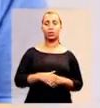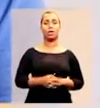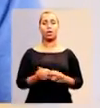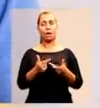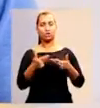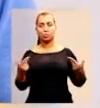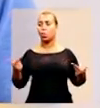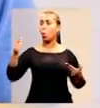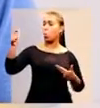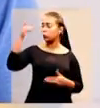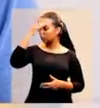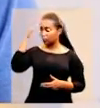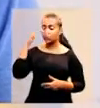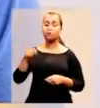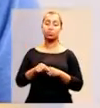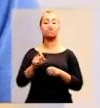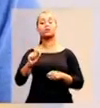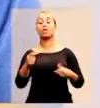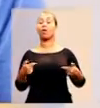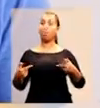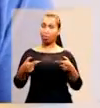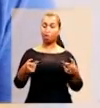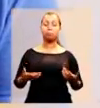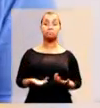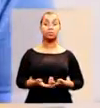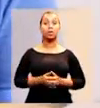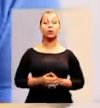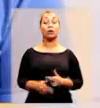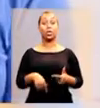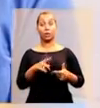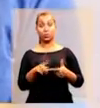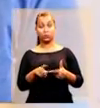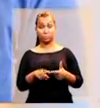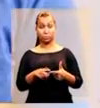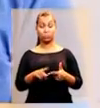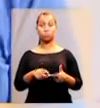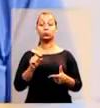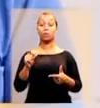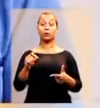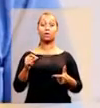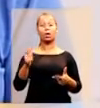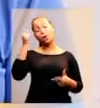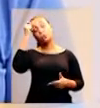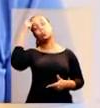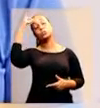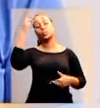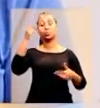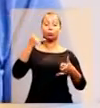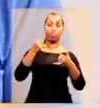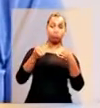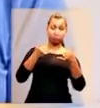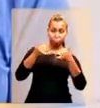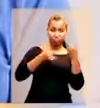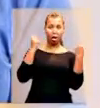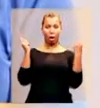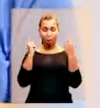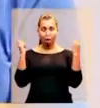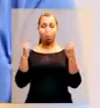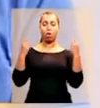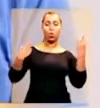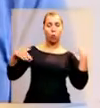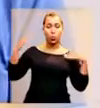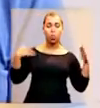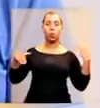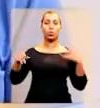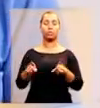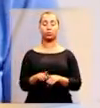o domínio das outras populações e fazem guerra. A segunda maior indústria é o entretenimento, e a cultura e a arte. É a segunda, é maior que